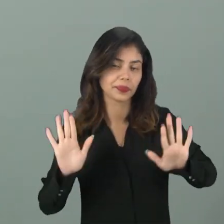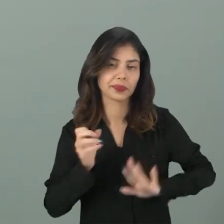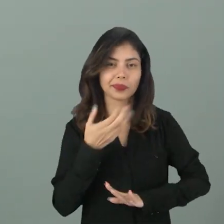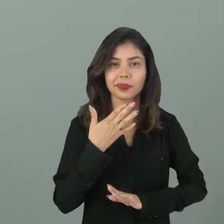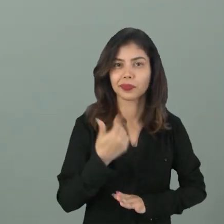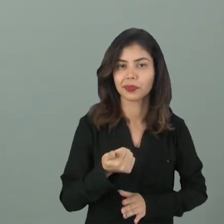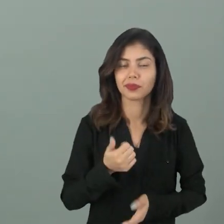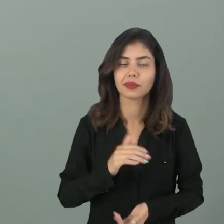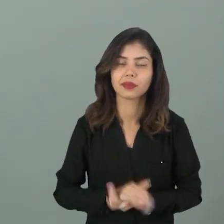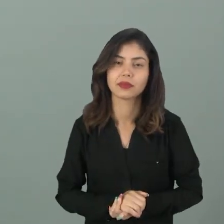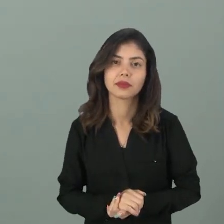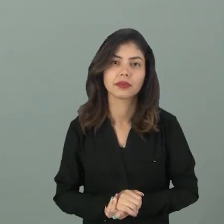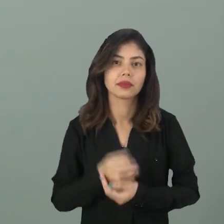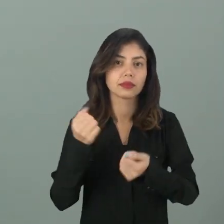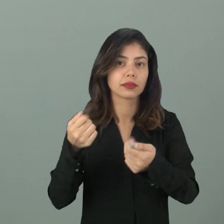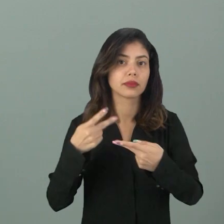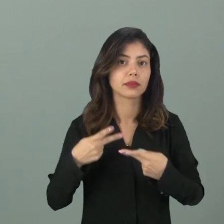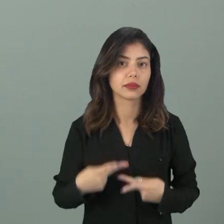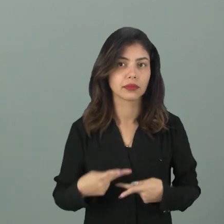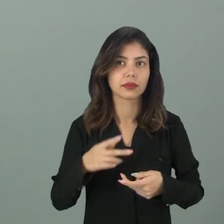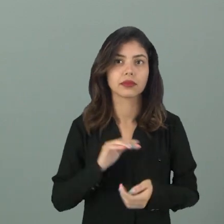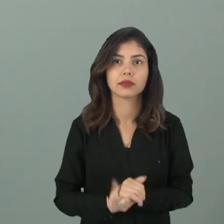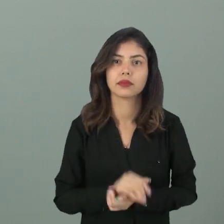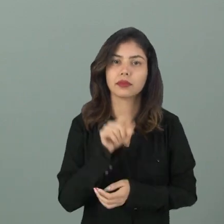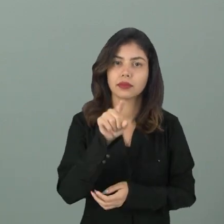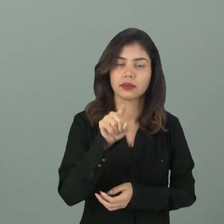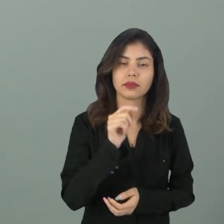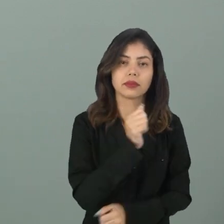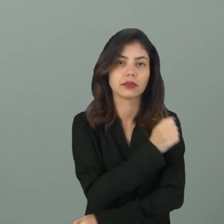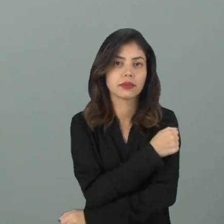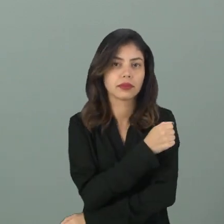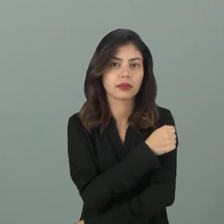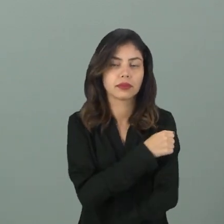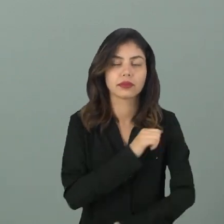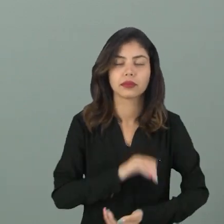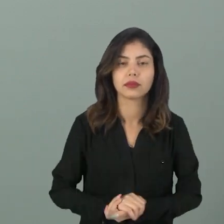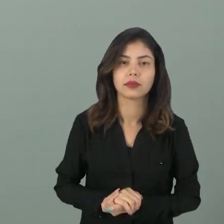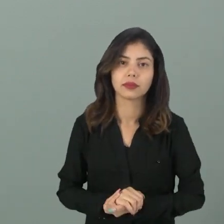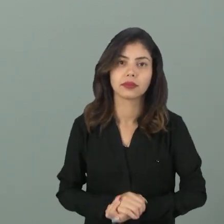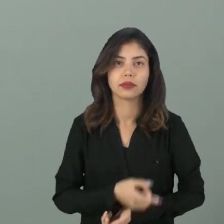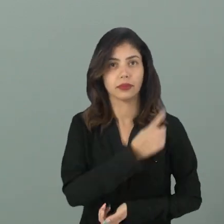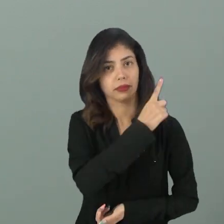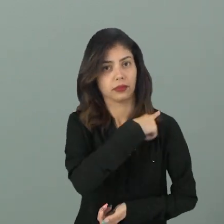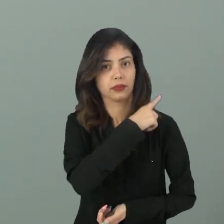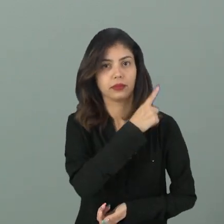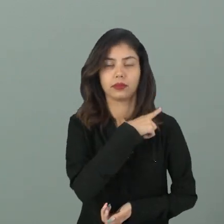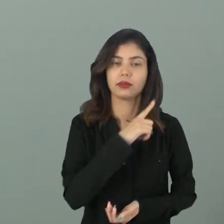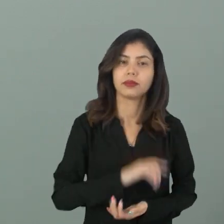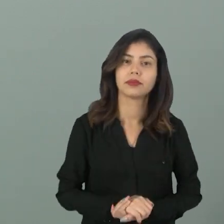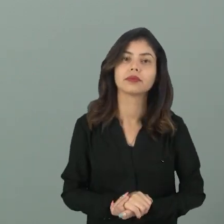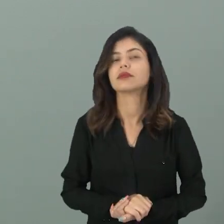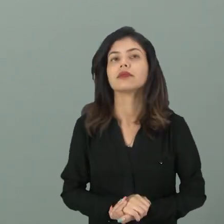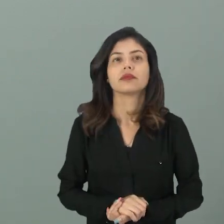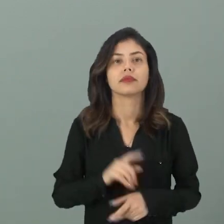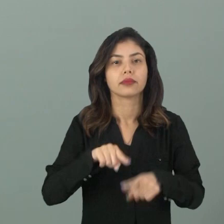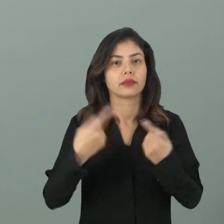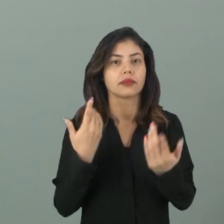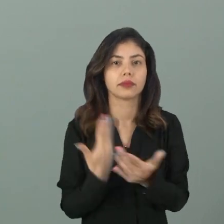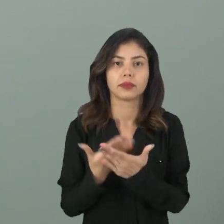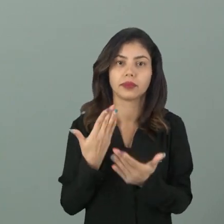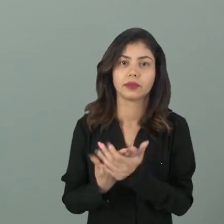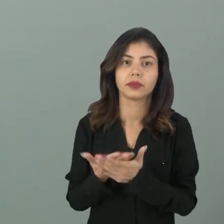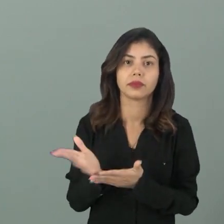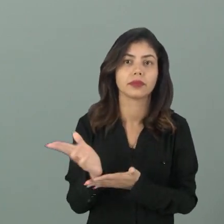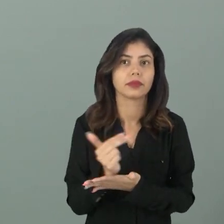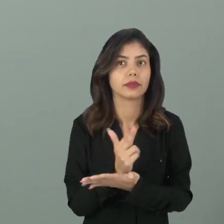Olá, tudo bem? Seja bem-vindo, você, aluno, aluna da primeira série do ensino médio, a mais uma aula